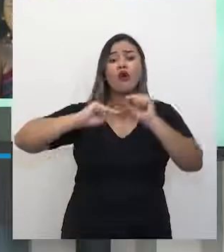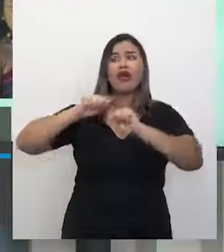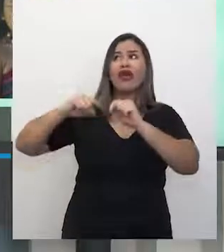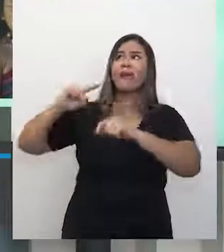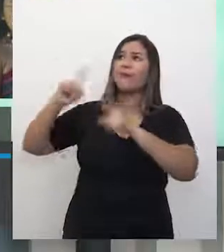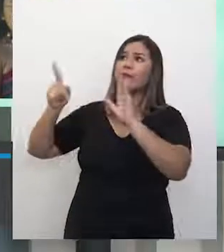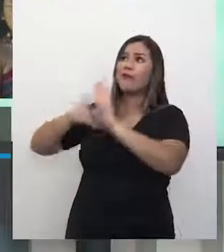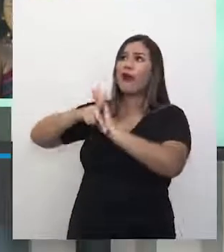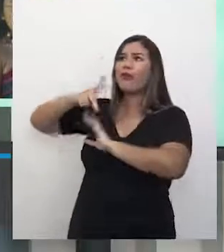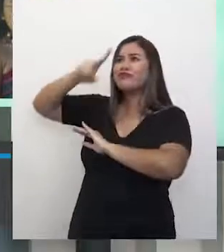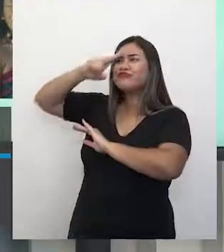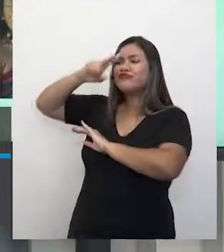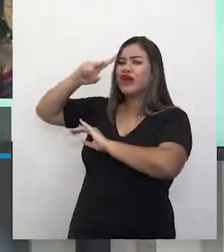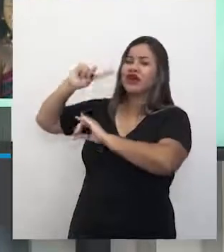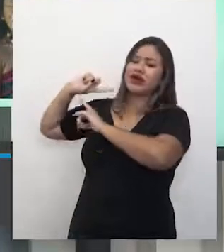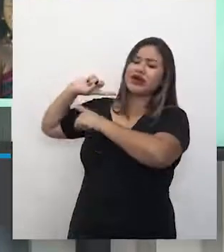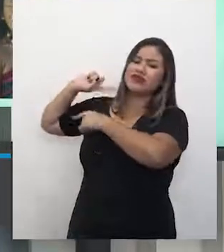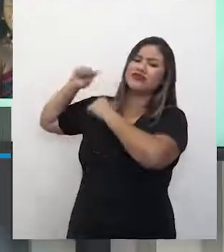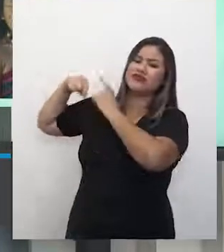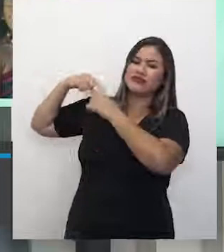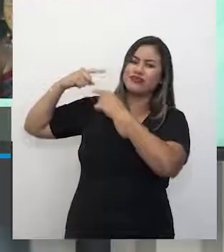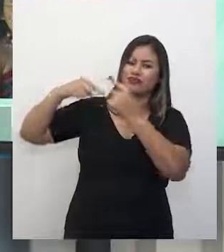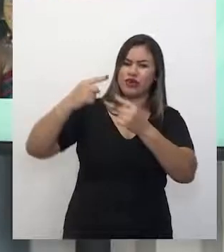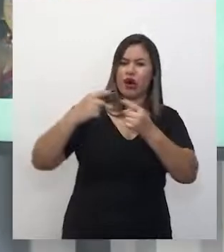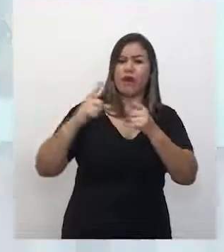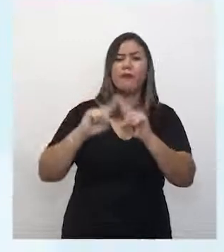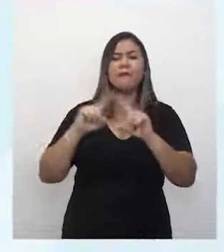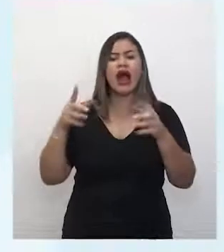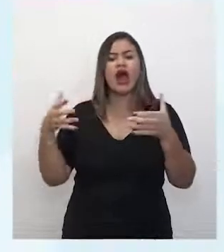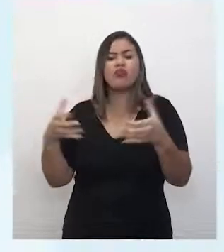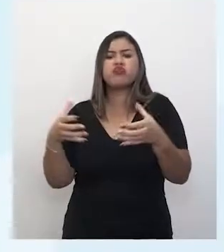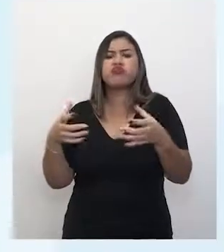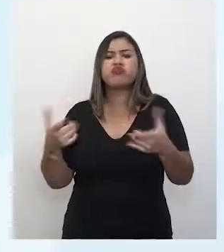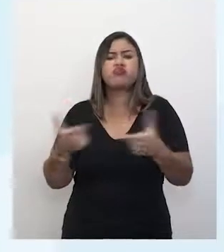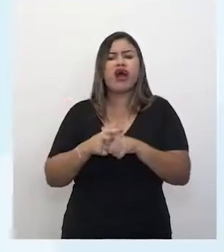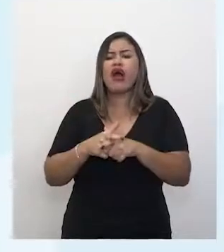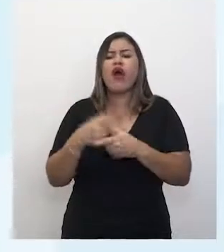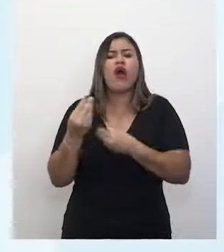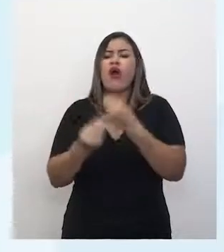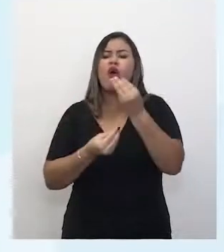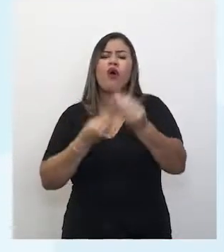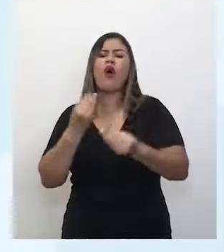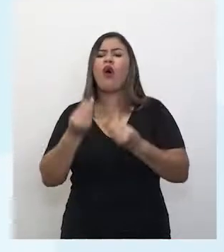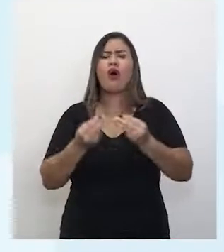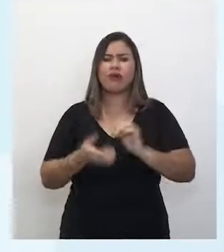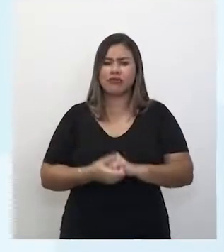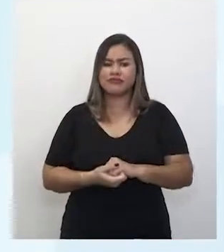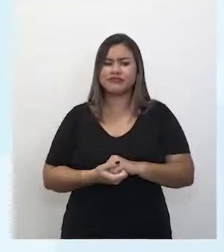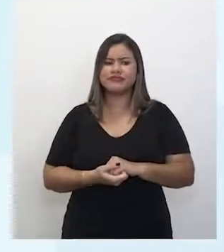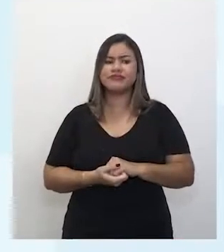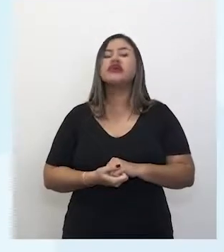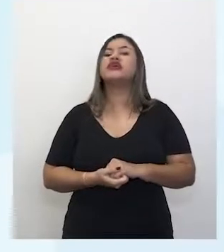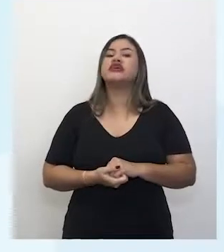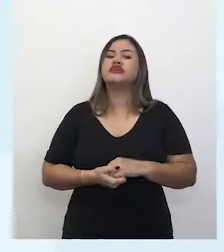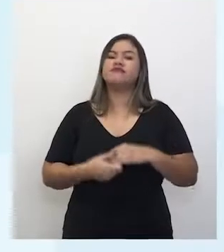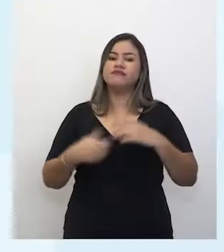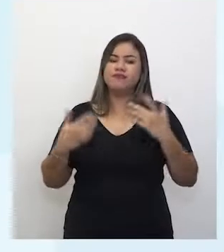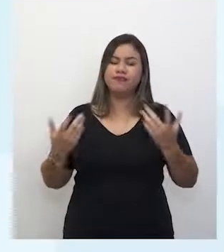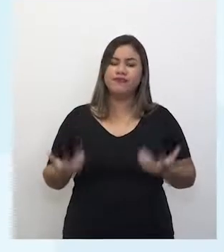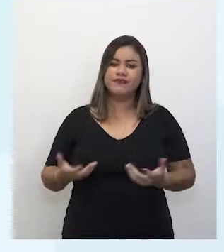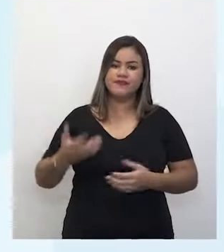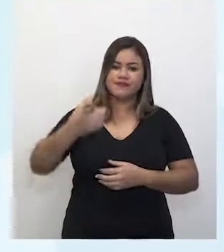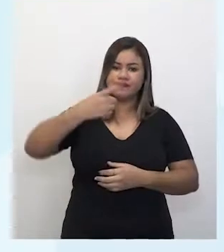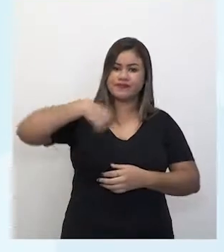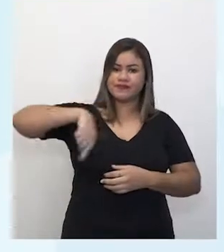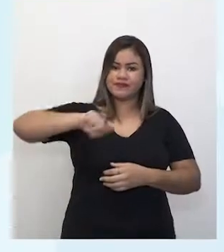né? Como surge uma minoria? Vamos ver aqui na tela essa perspectiva da minoria relacionada com a história? Então, todos